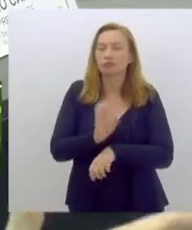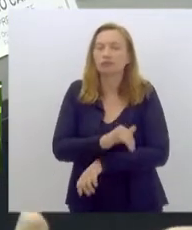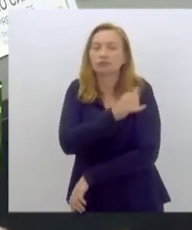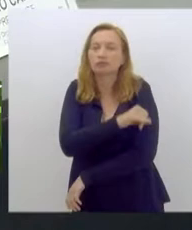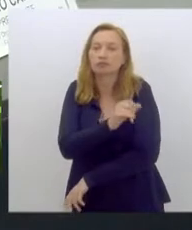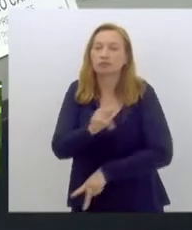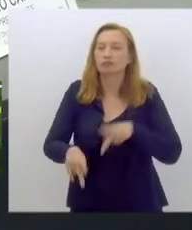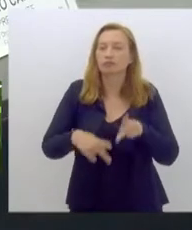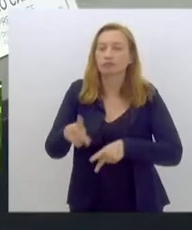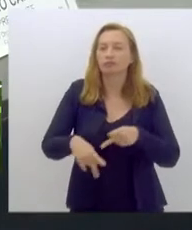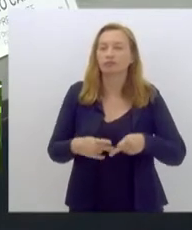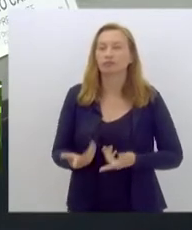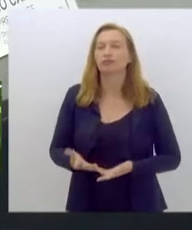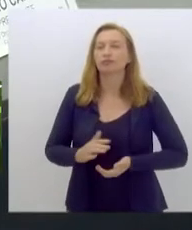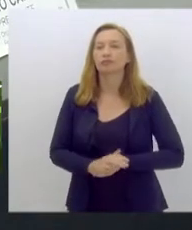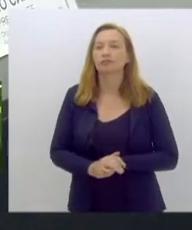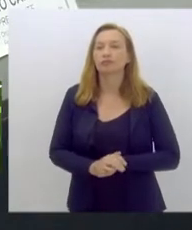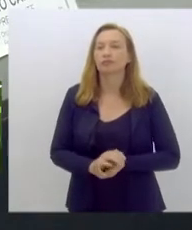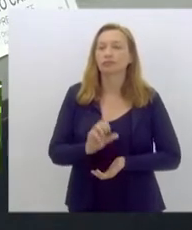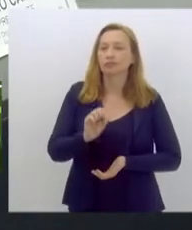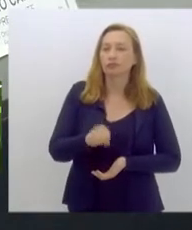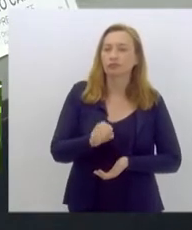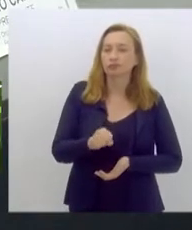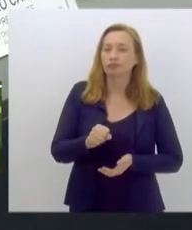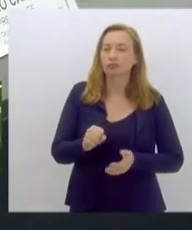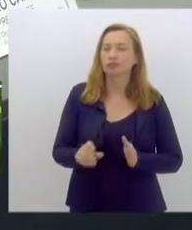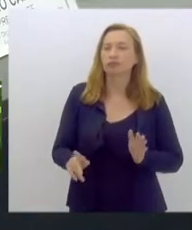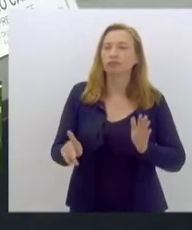Janeiro. Pelo que meu parecer é favorável ao projeto